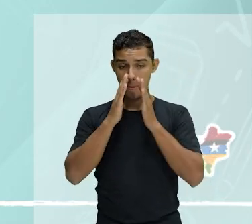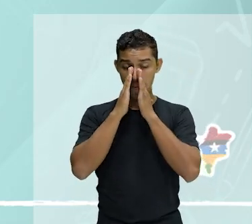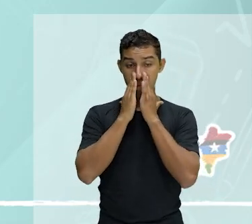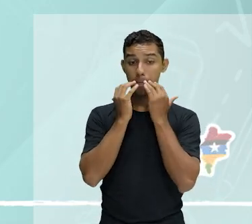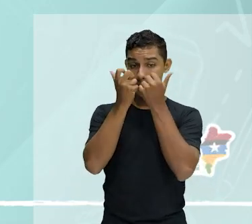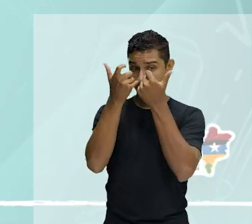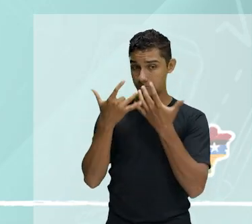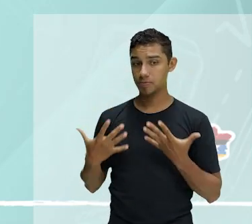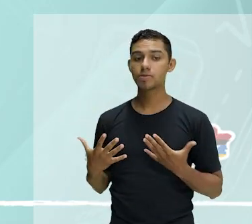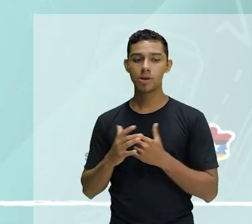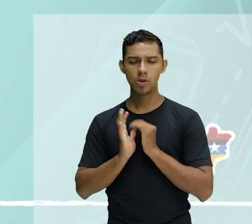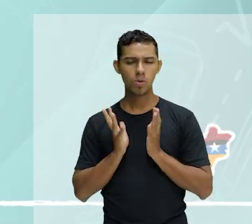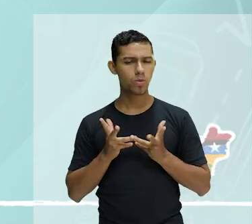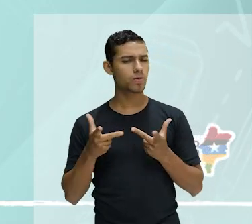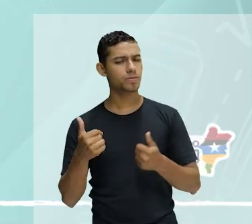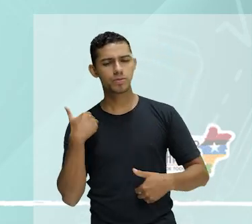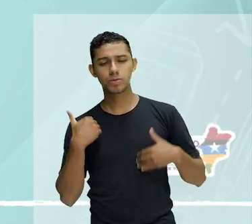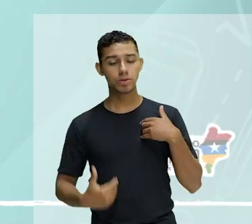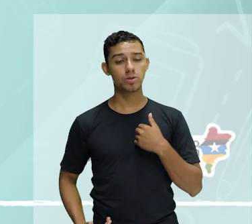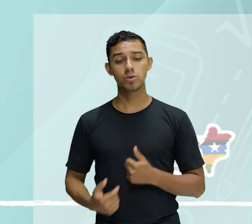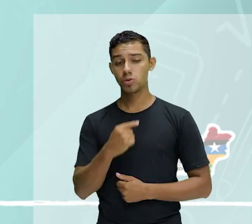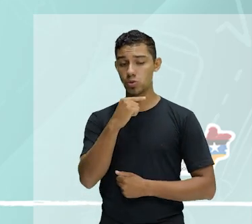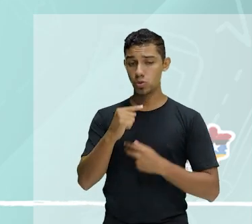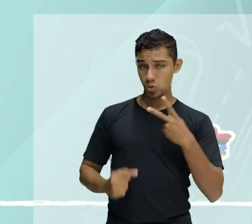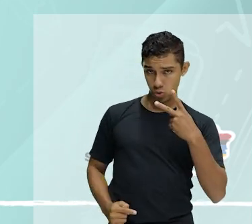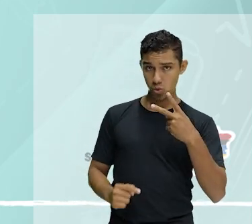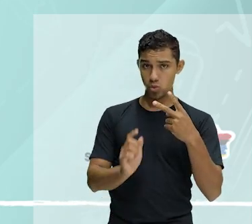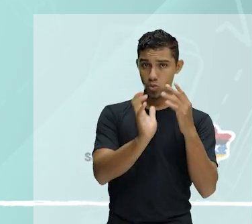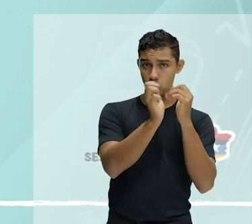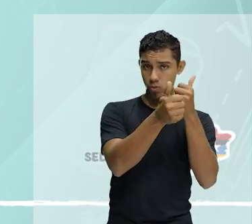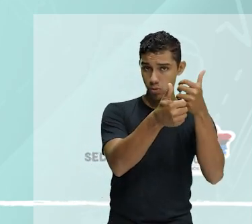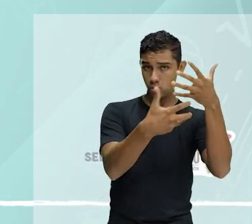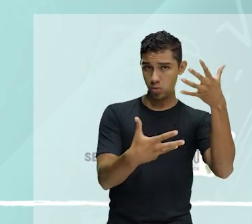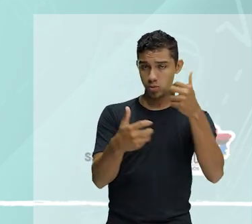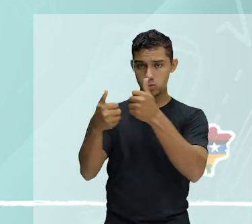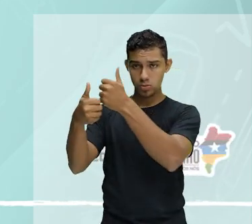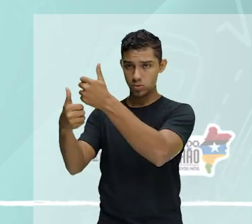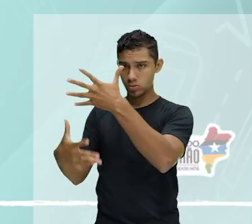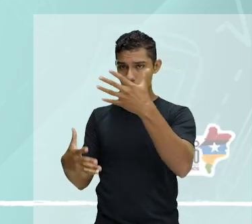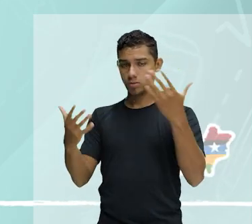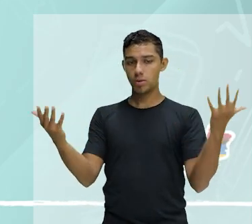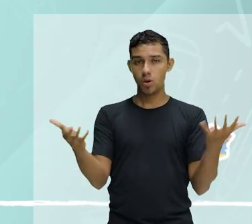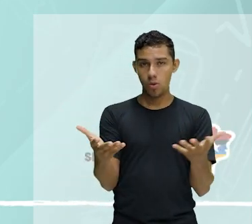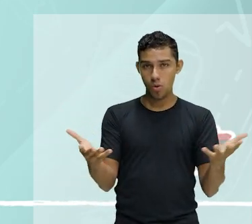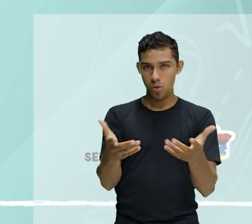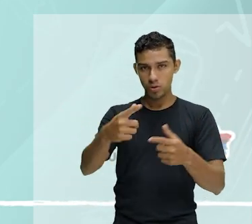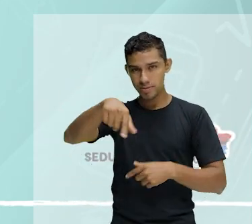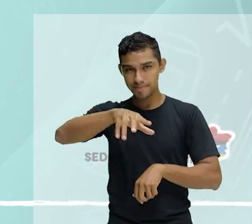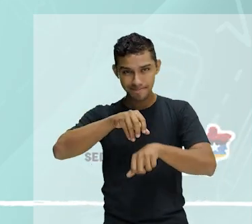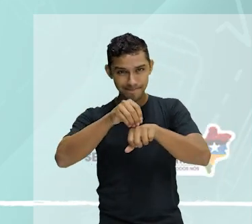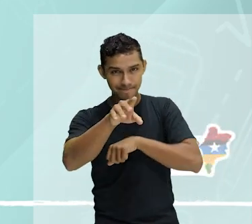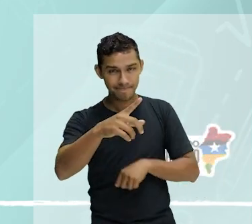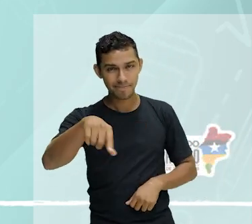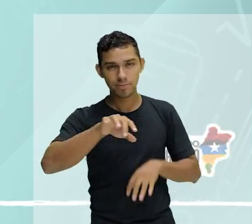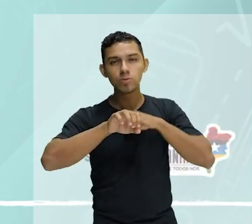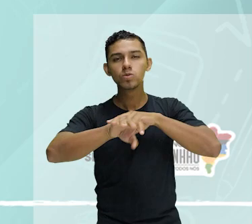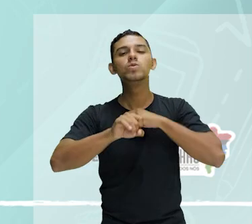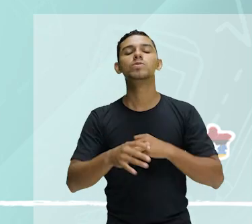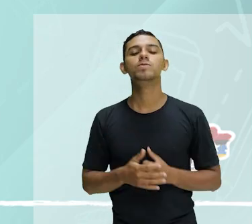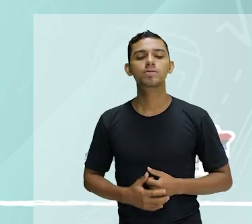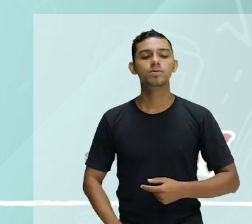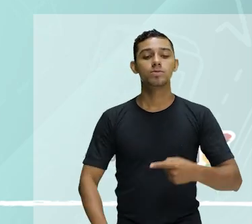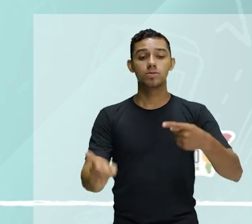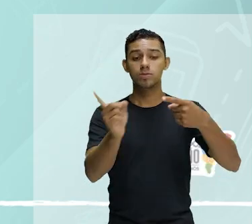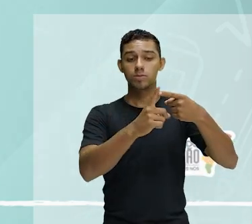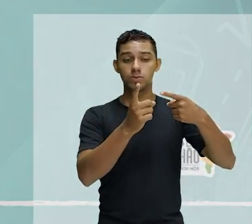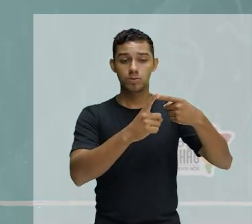físicas recebem duas classificações, que vocês irão ficar sabendo hoje. Irei falar para vocês.